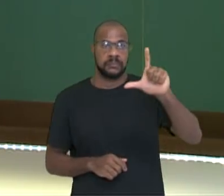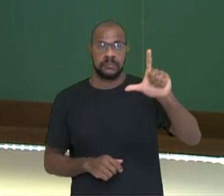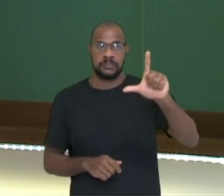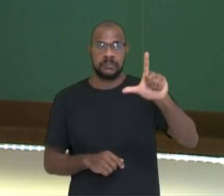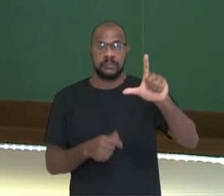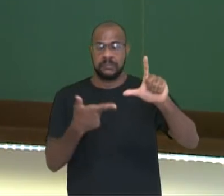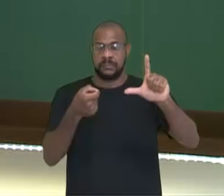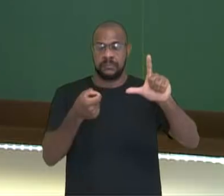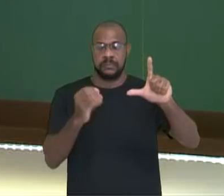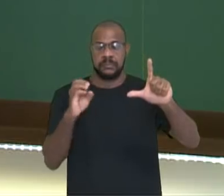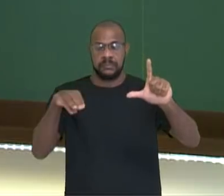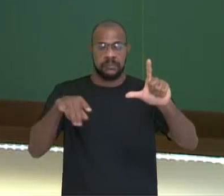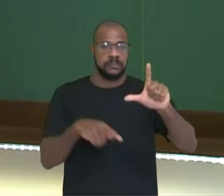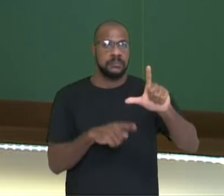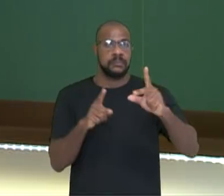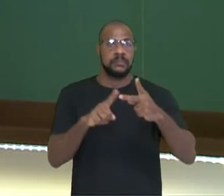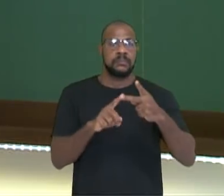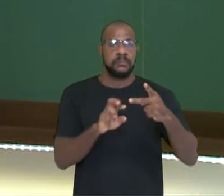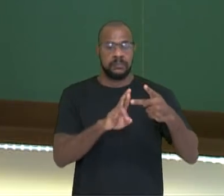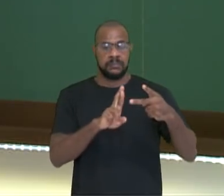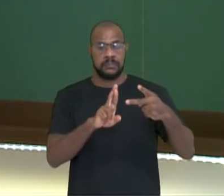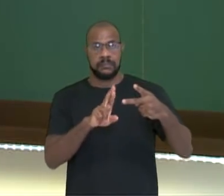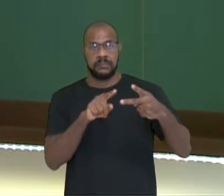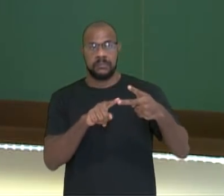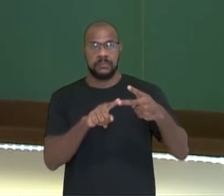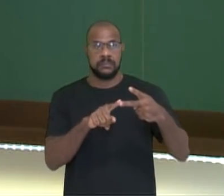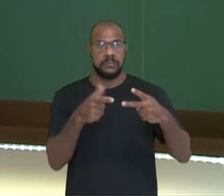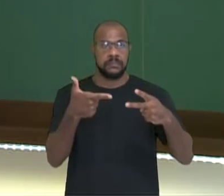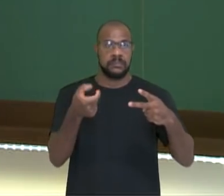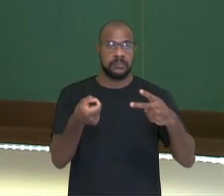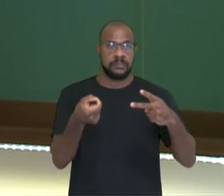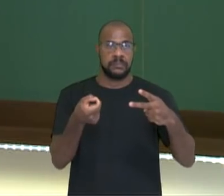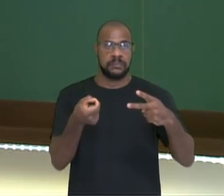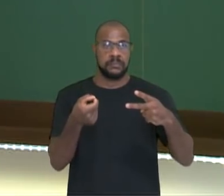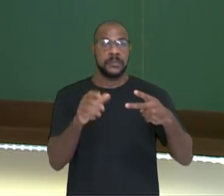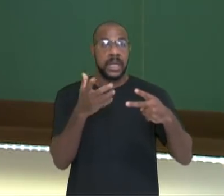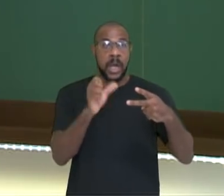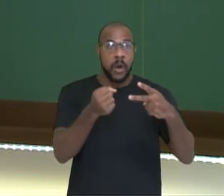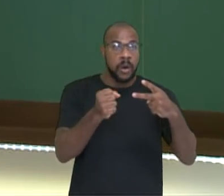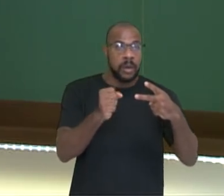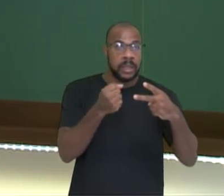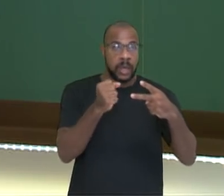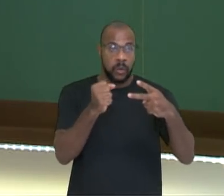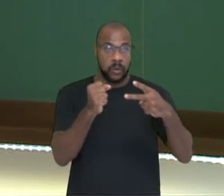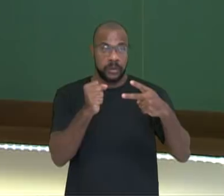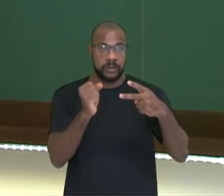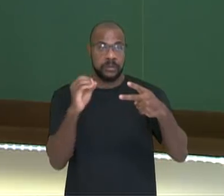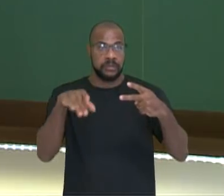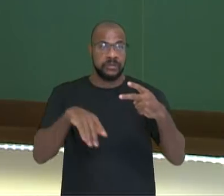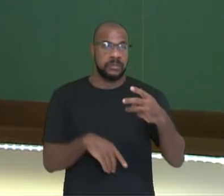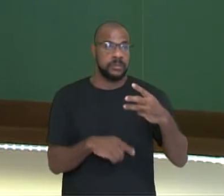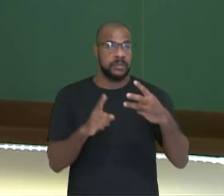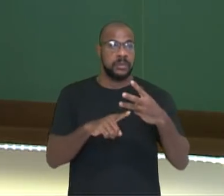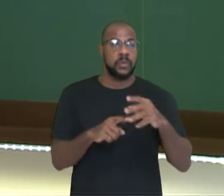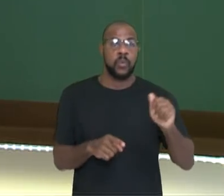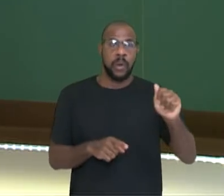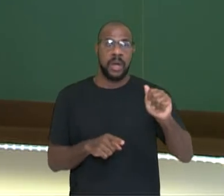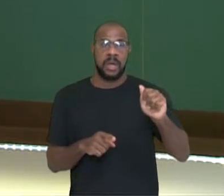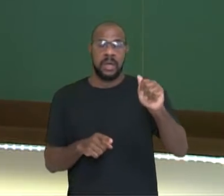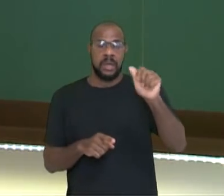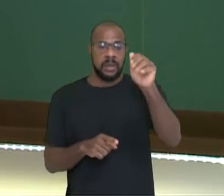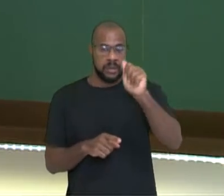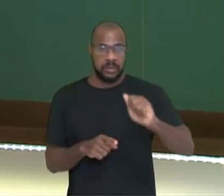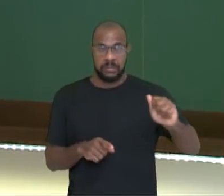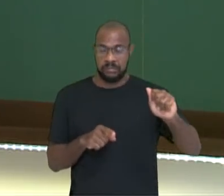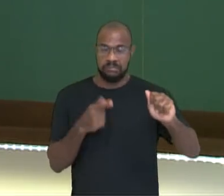20 centímetros, o raio, 8 centímetros, e o ângulo central, que é aquele que eu não sei. Deixei também aqui do ladinho, a